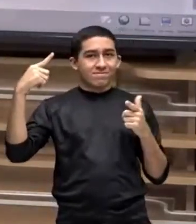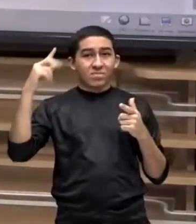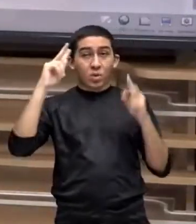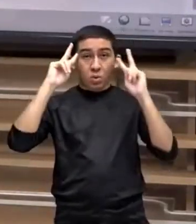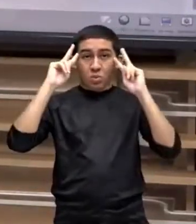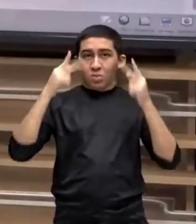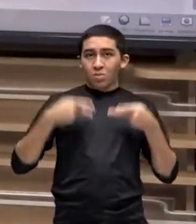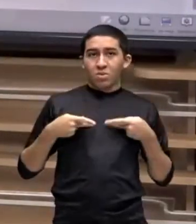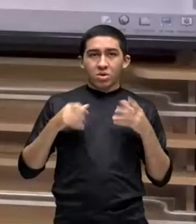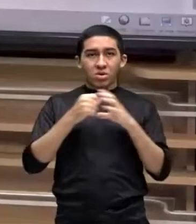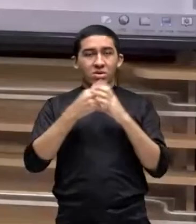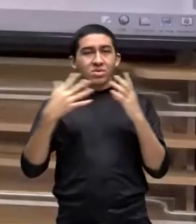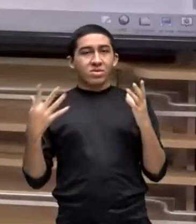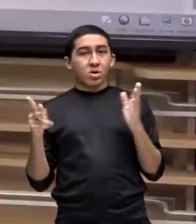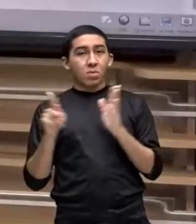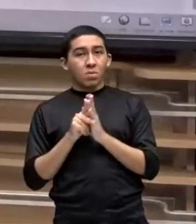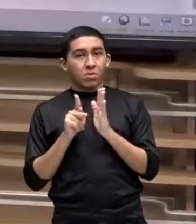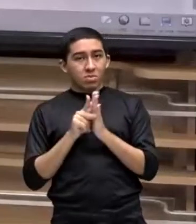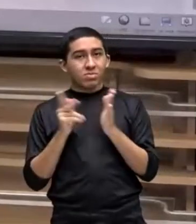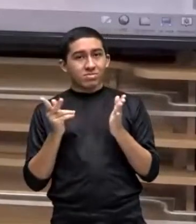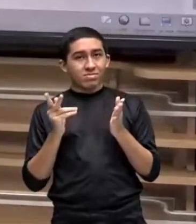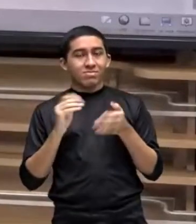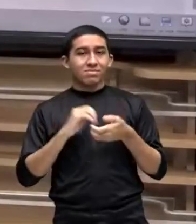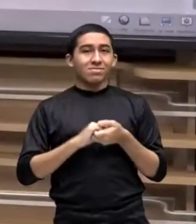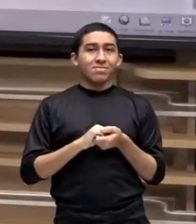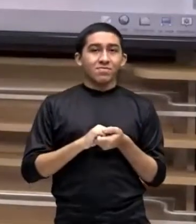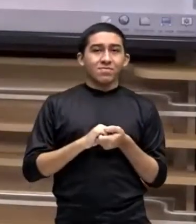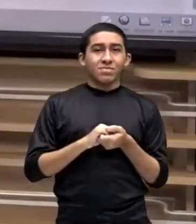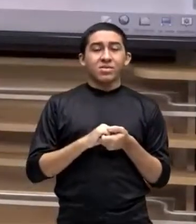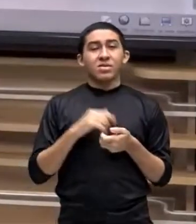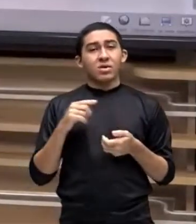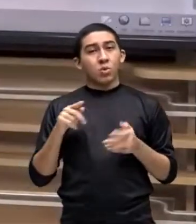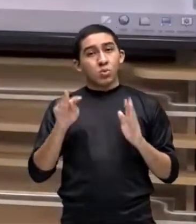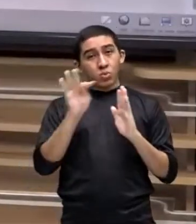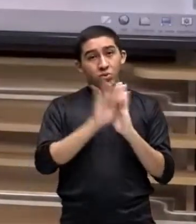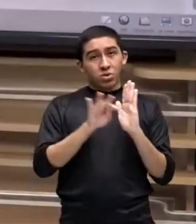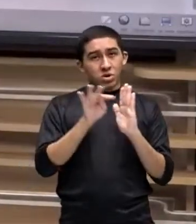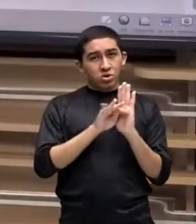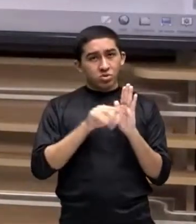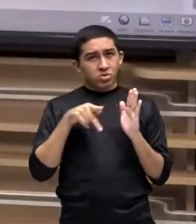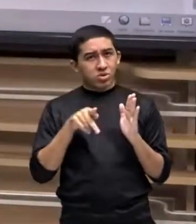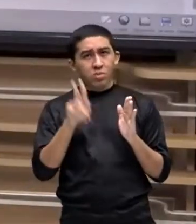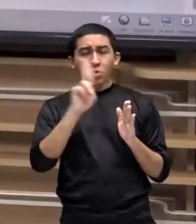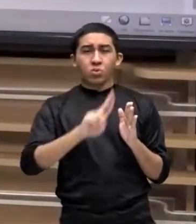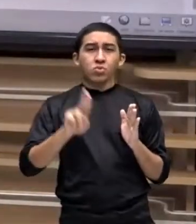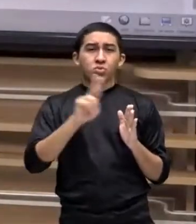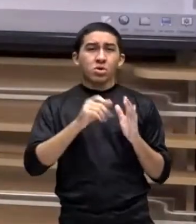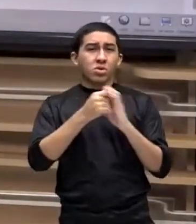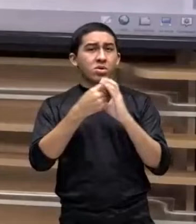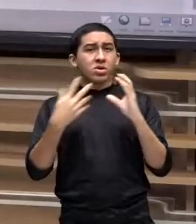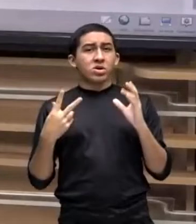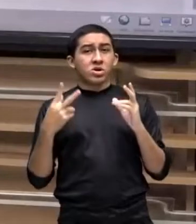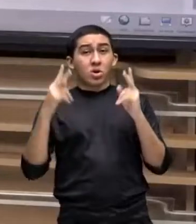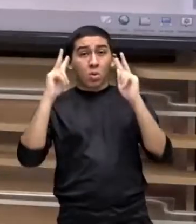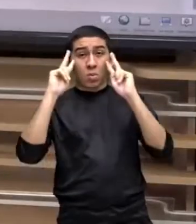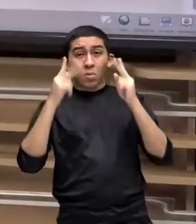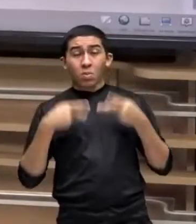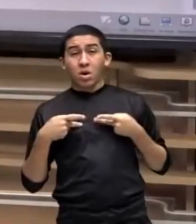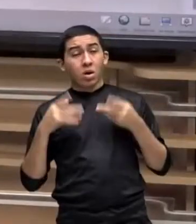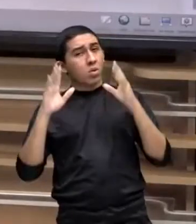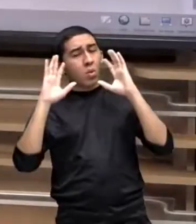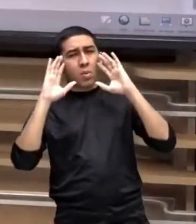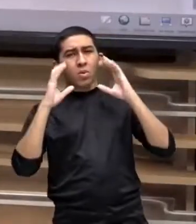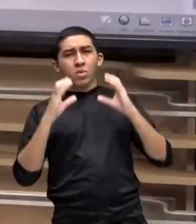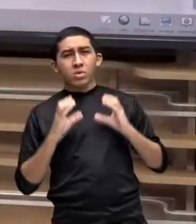dizer, aborrecer-se, sorrir, enfim, sempre que num texto nós pegamos essas características, esses comportamentos que são próprios dos